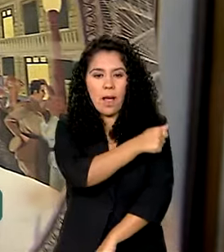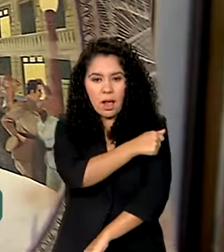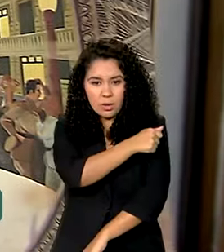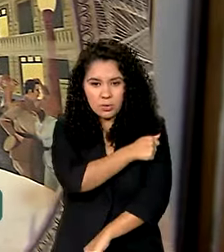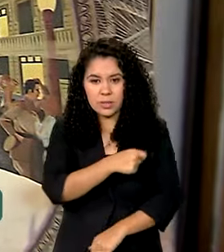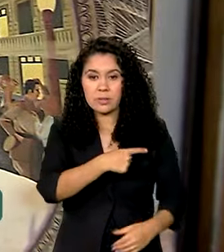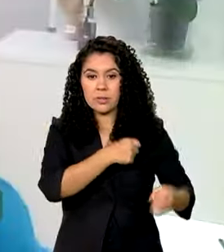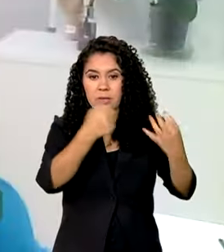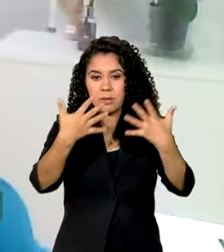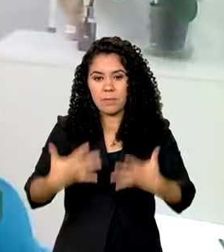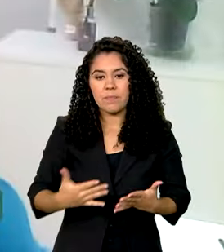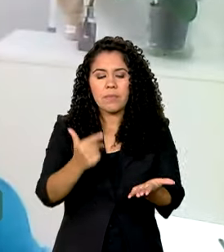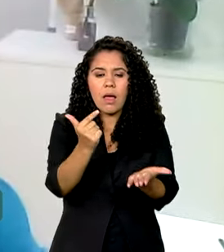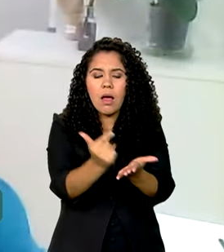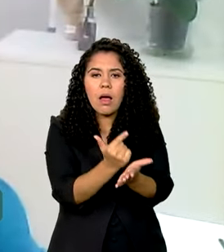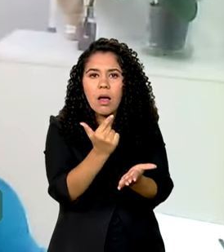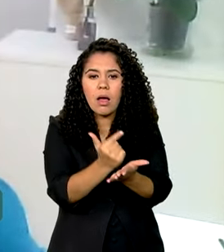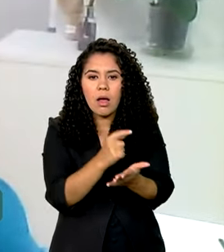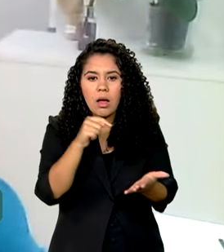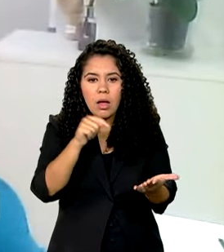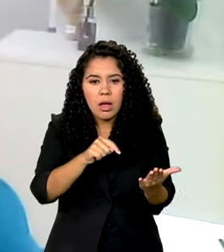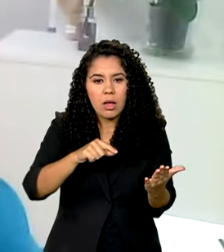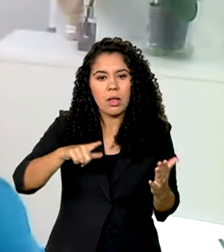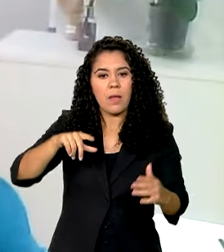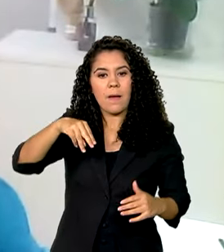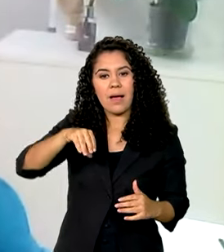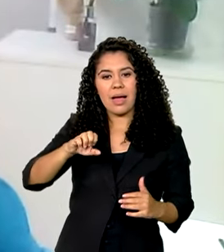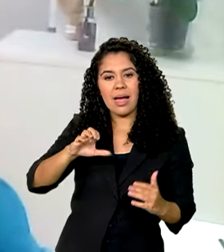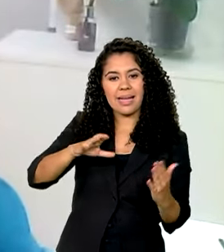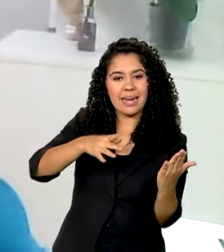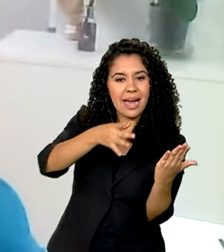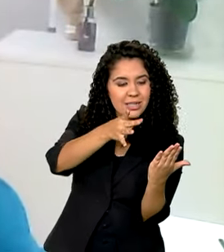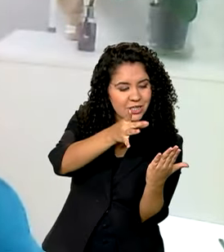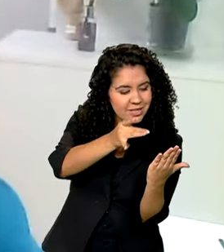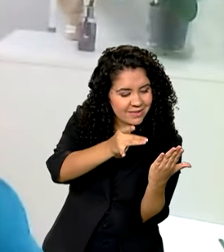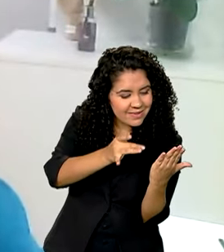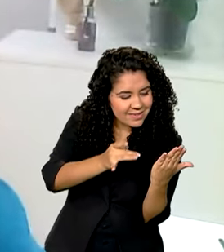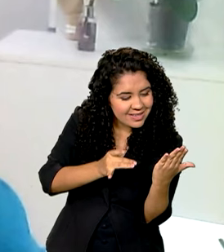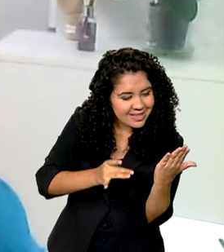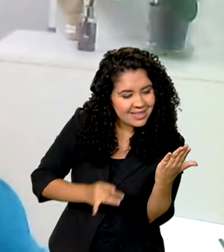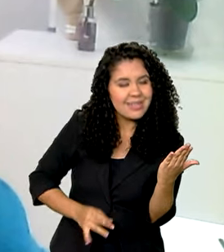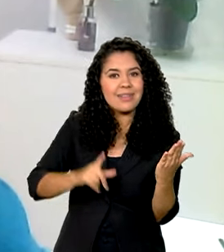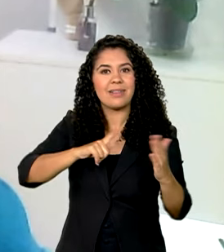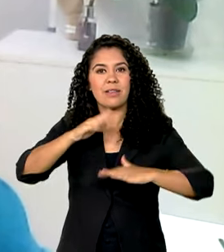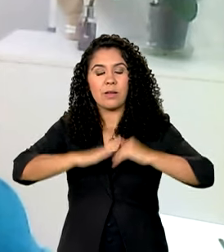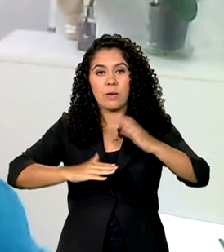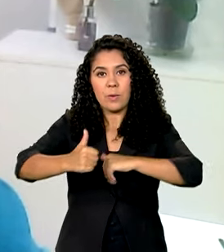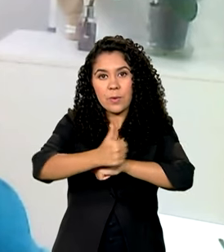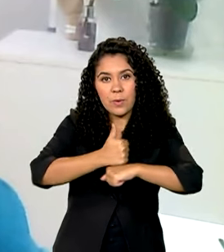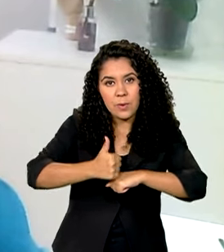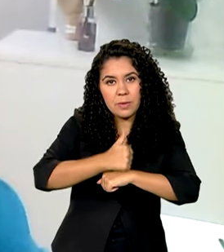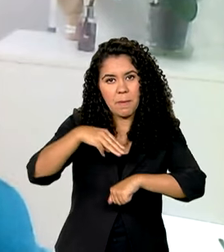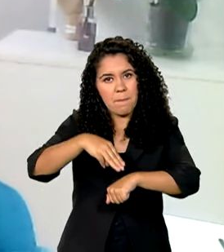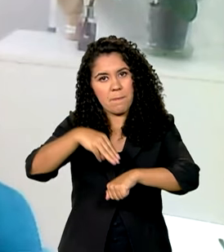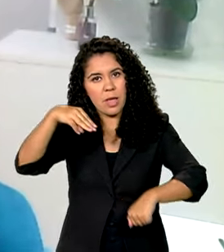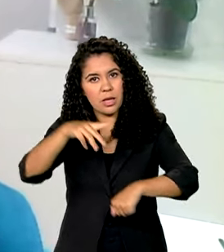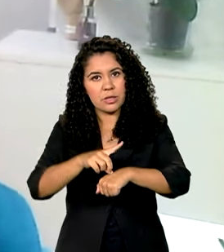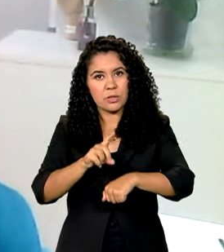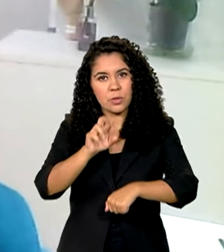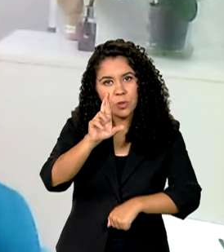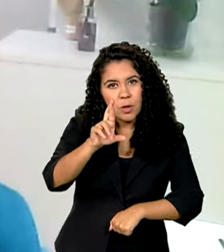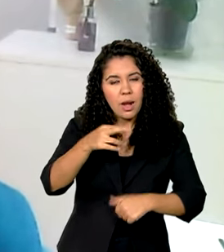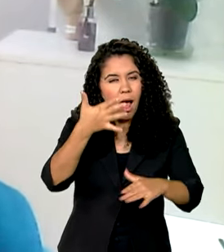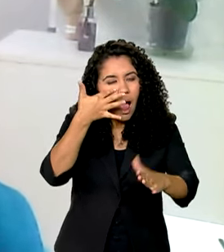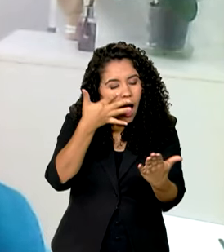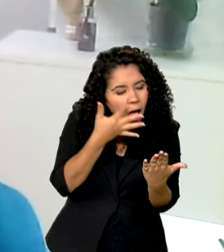Aquele material que passa por um crivo muito cuidadoso do MEC, realizado por professores, mestres e doutores, com todo cuidado.